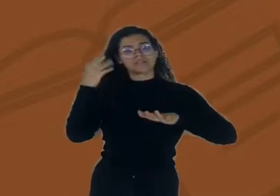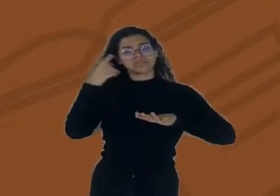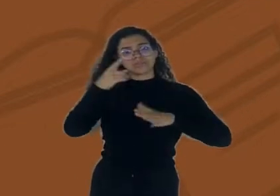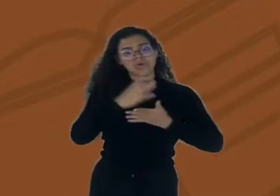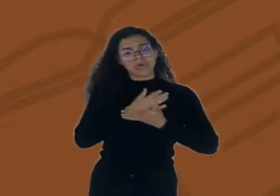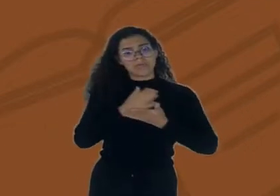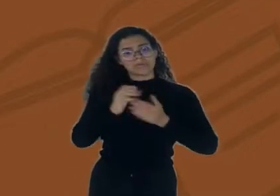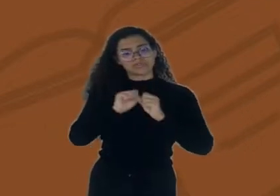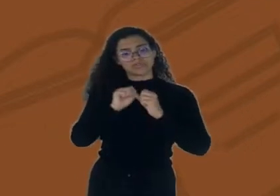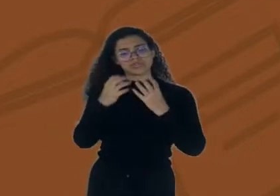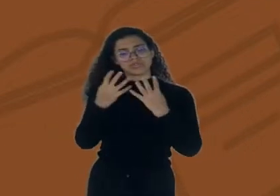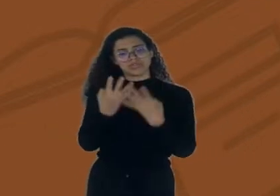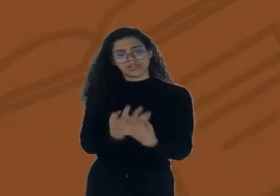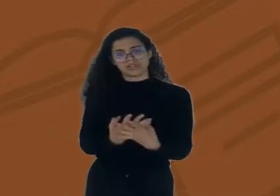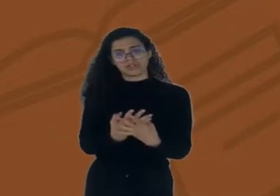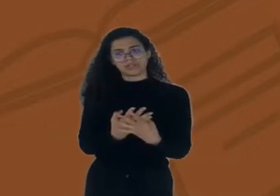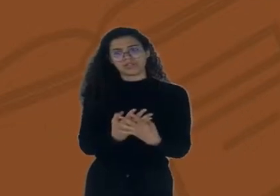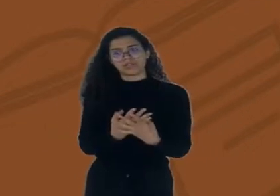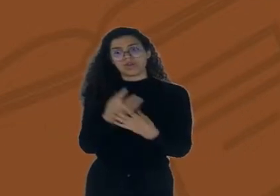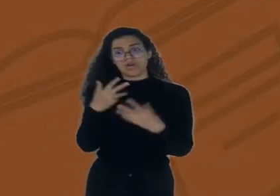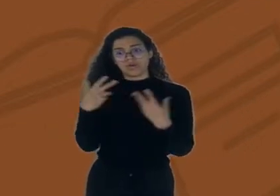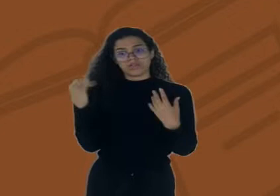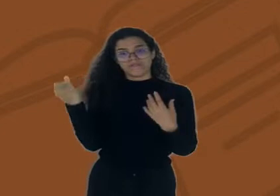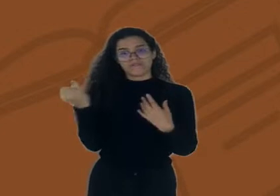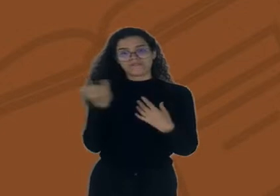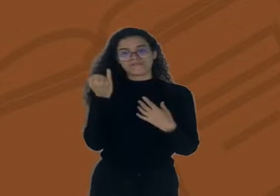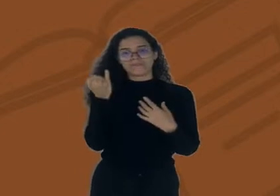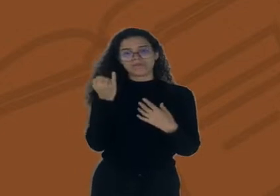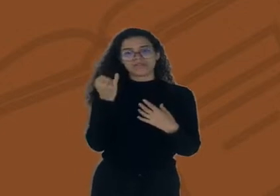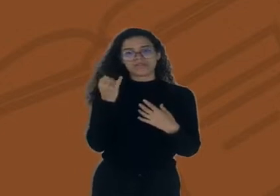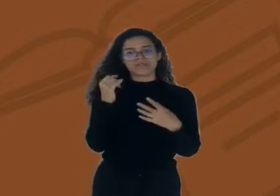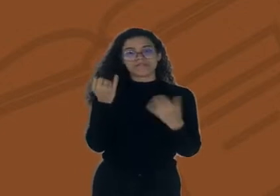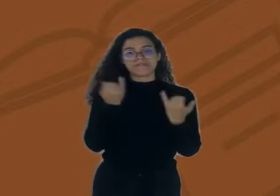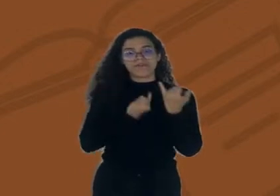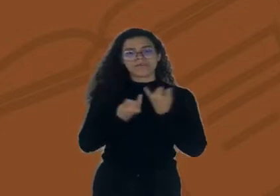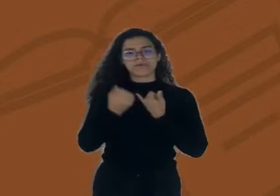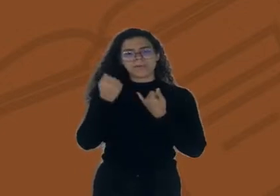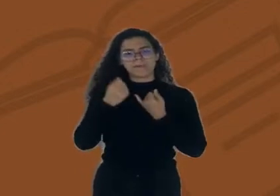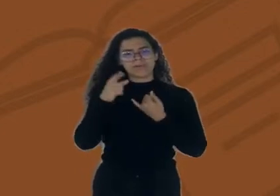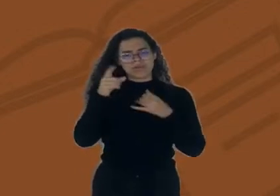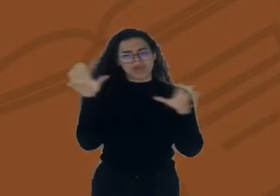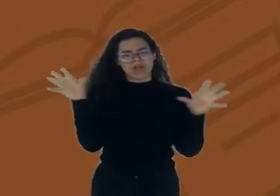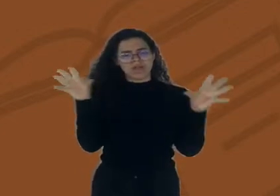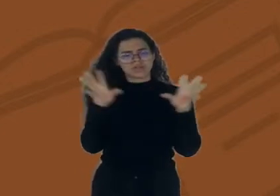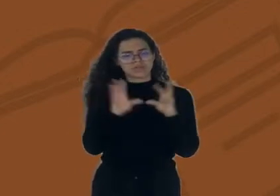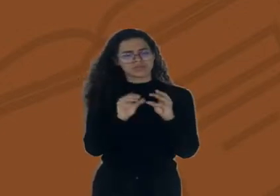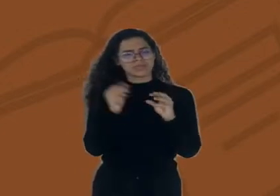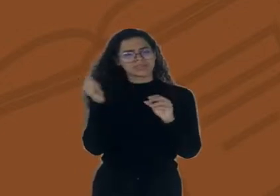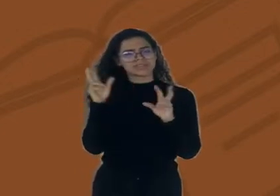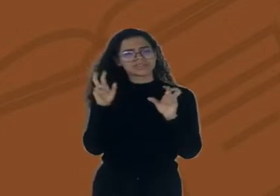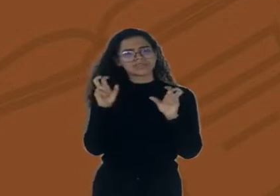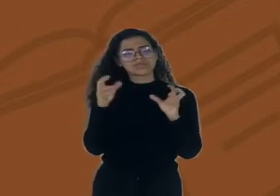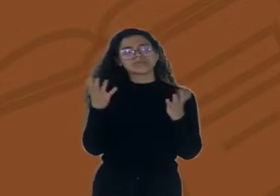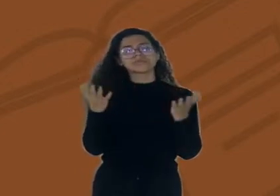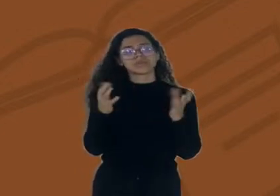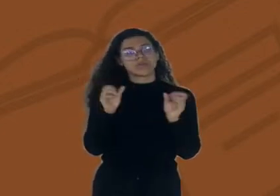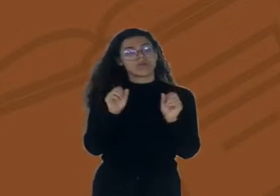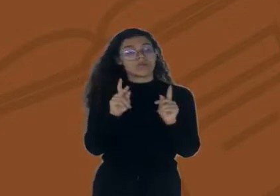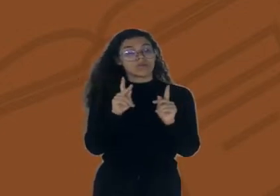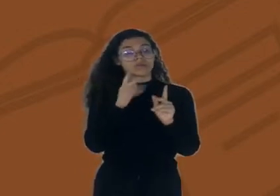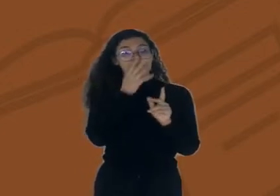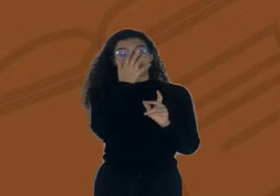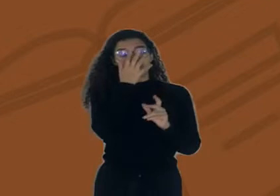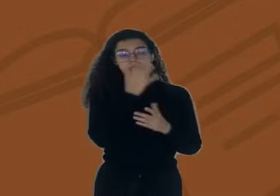slides com as informações importantes, o senhor poderia fazer um breve resumo sobre o sistema nervoso? Posso. Então, eu quero dizer